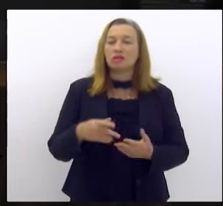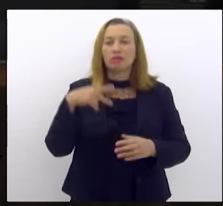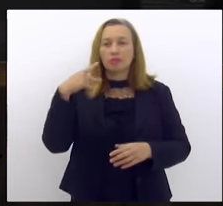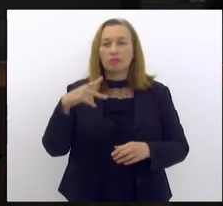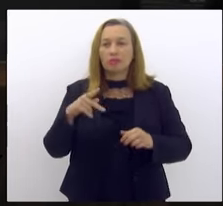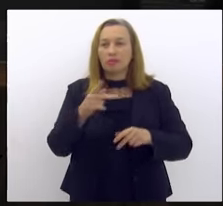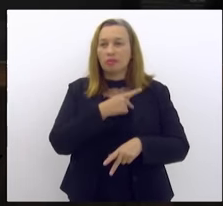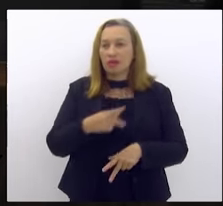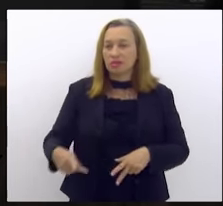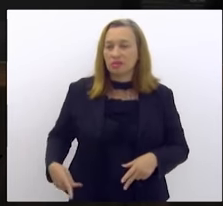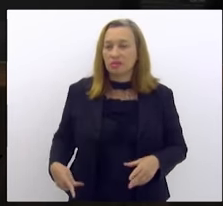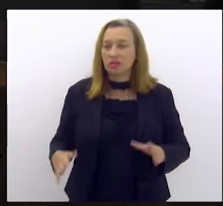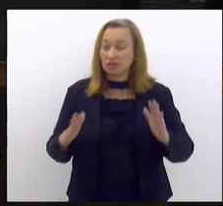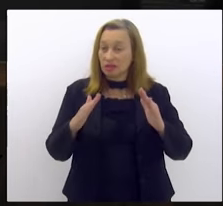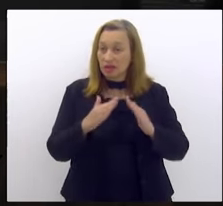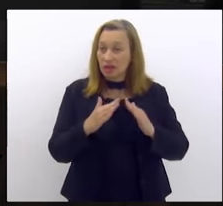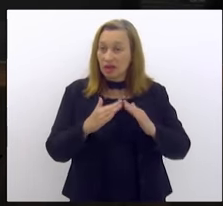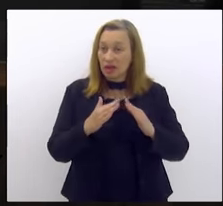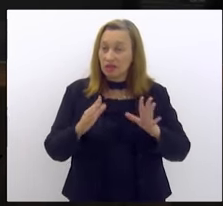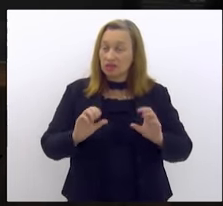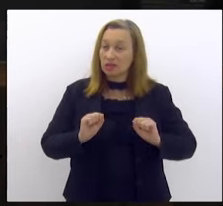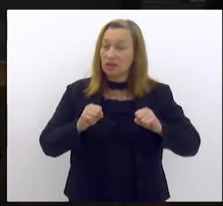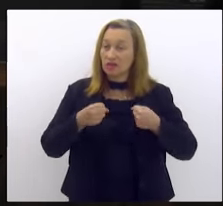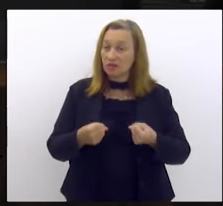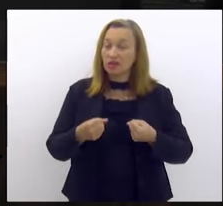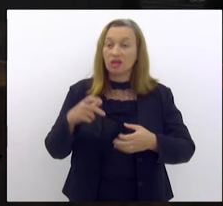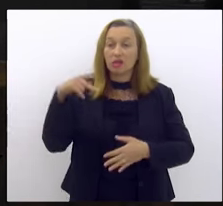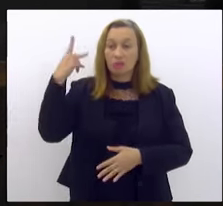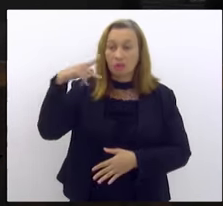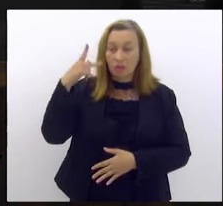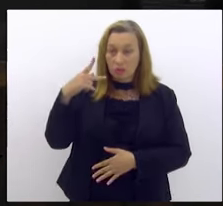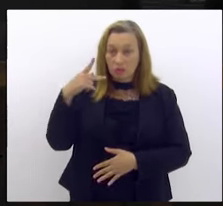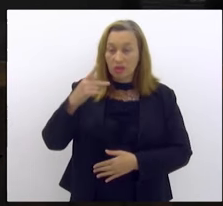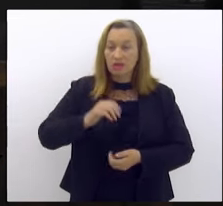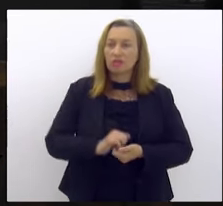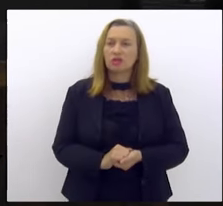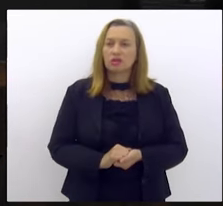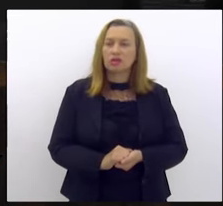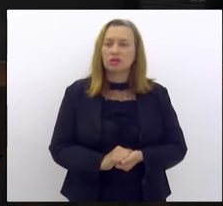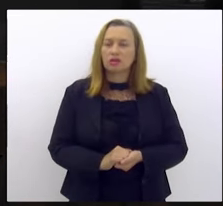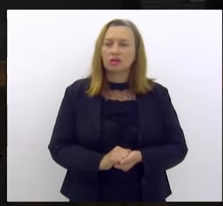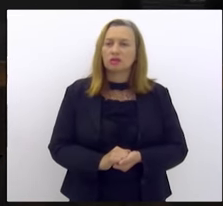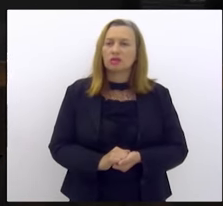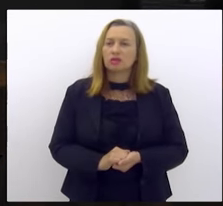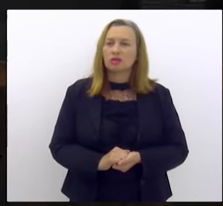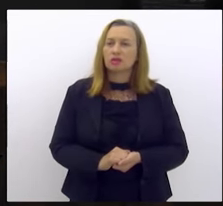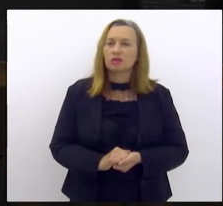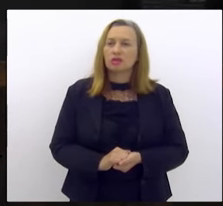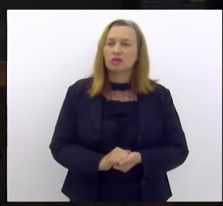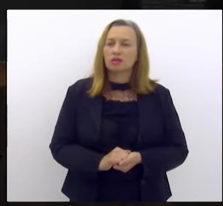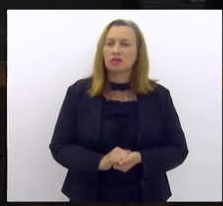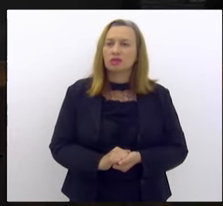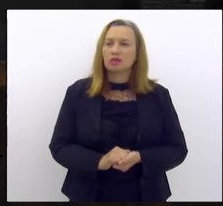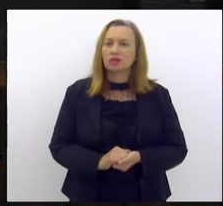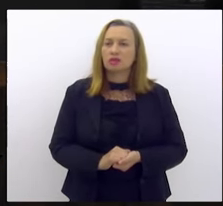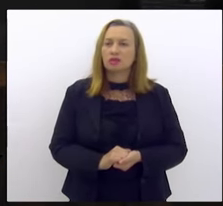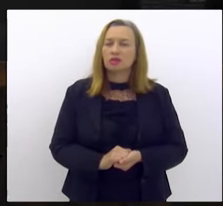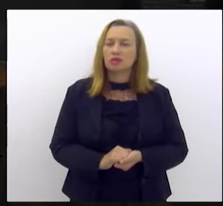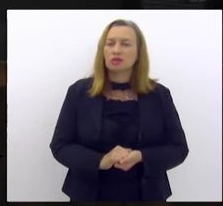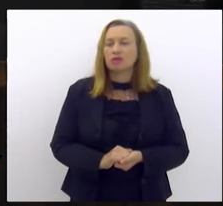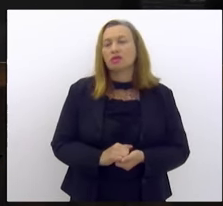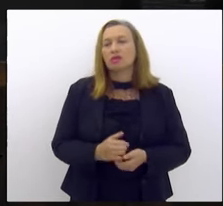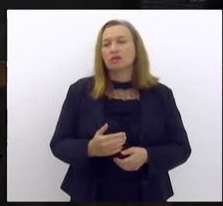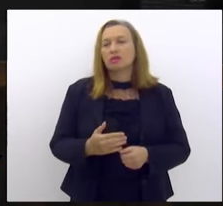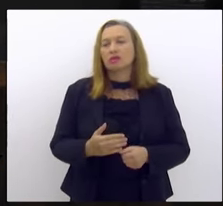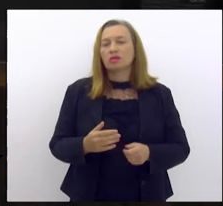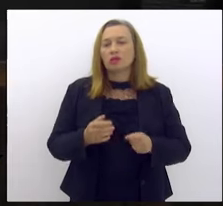mão da defesa do parlamento, e defender o parlamento não é expô-lo de forma alguma, quiçá de forma leviana